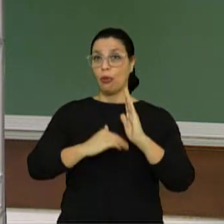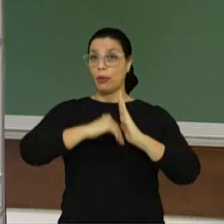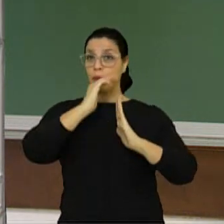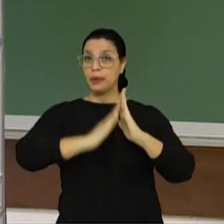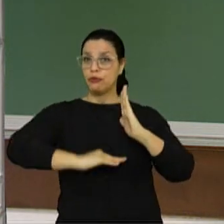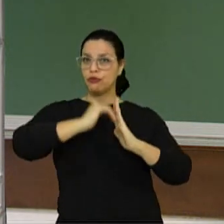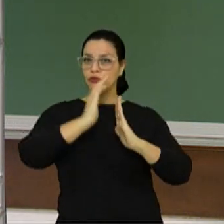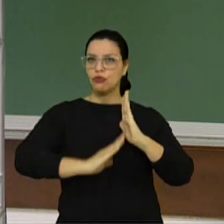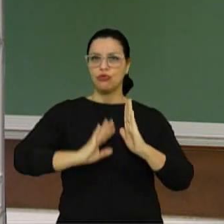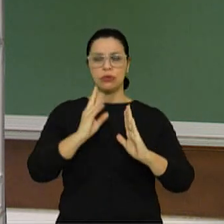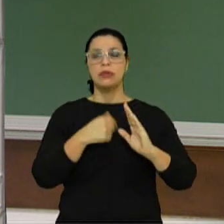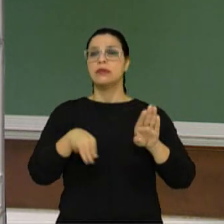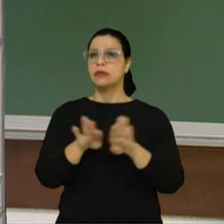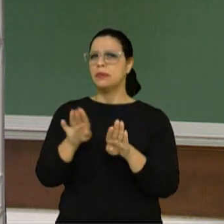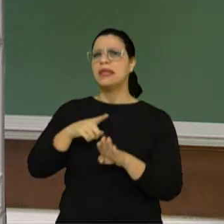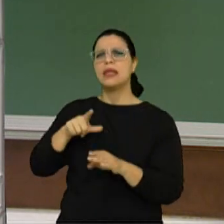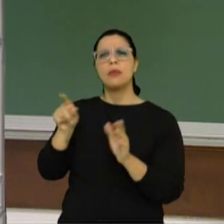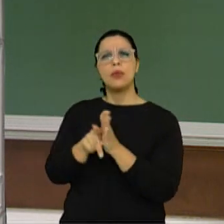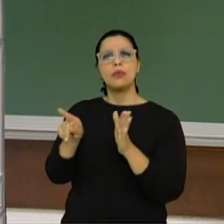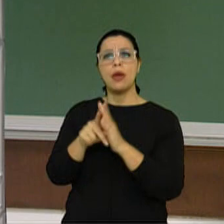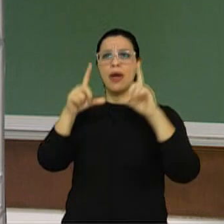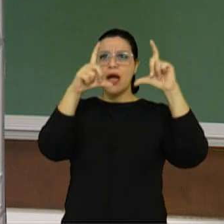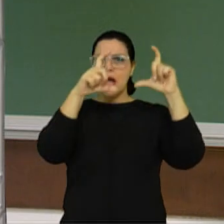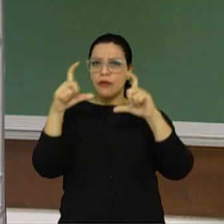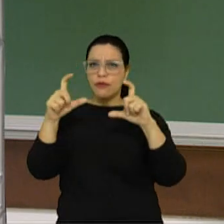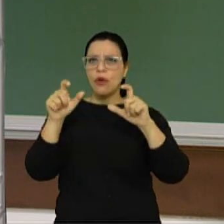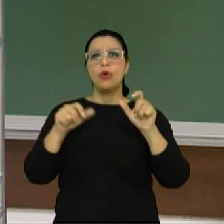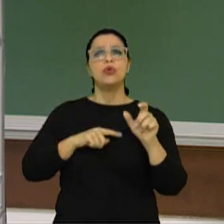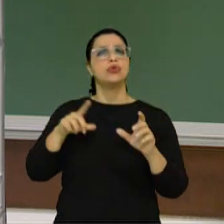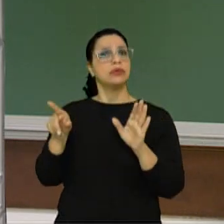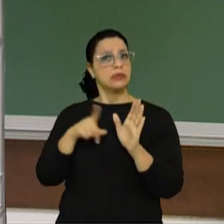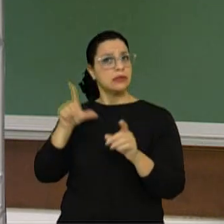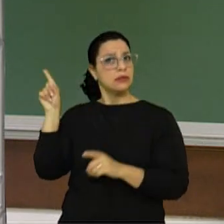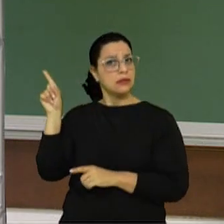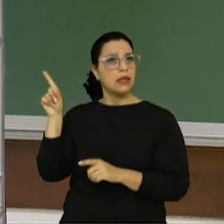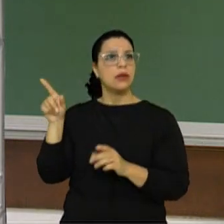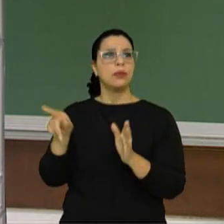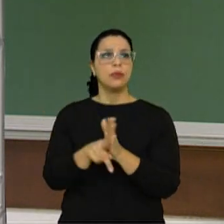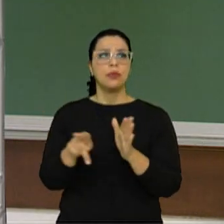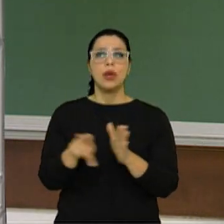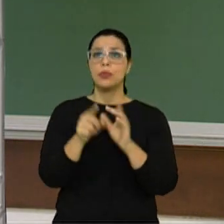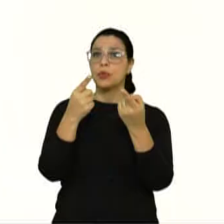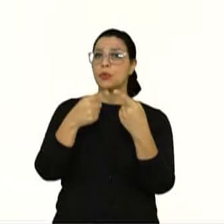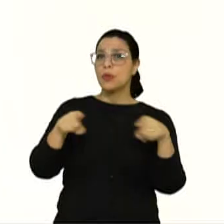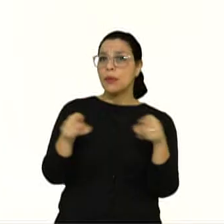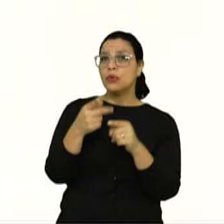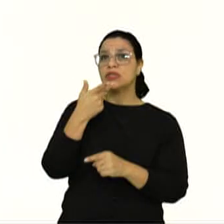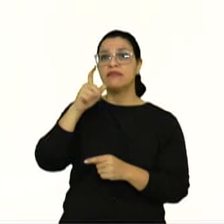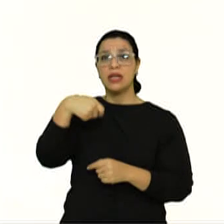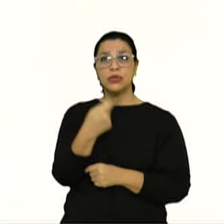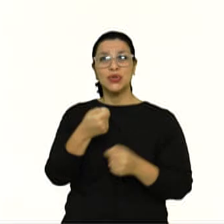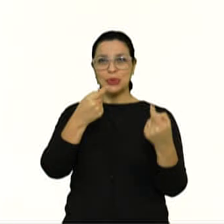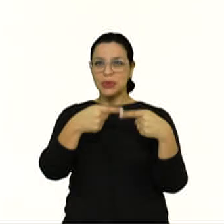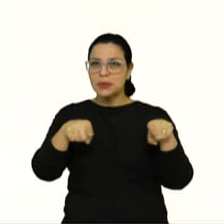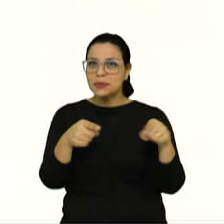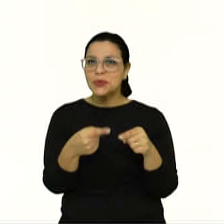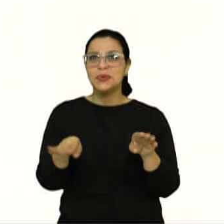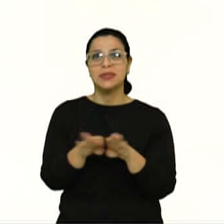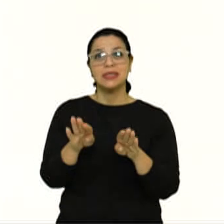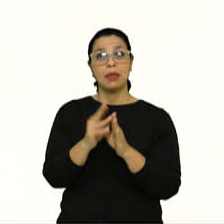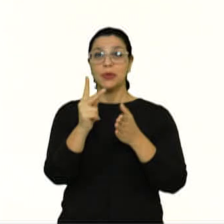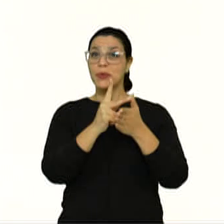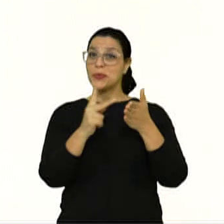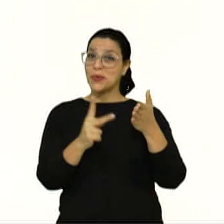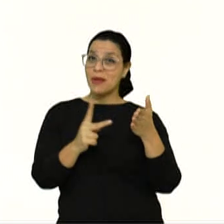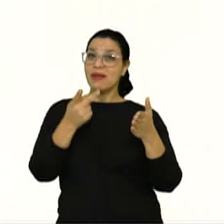de um artista pintando, quando temos a fotografia de uma máquina fotográfica, uma canção que fala sobre música, um